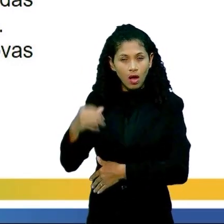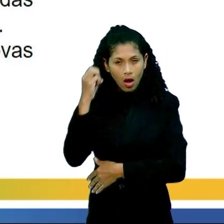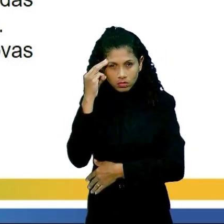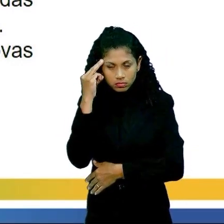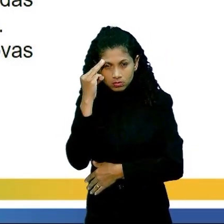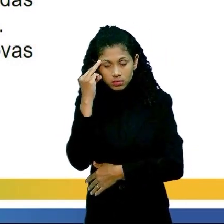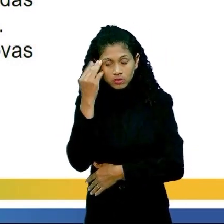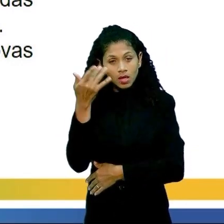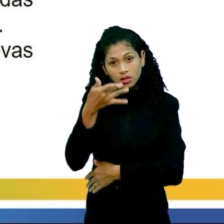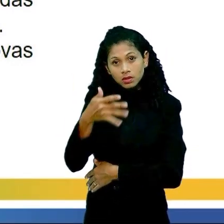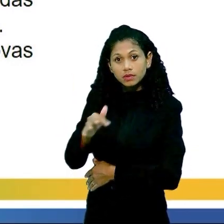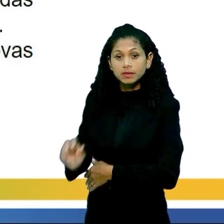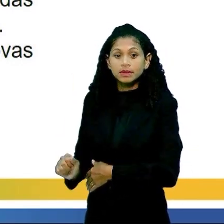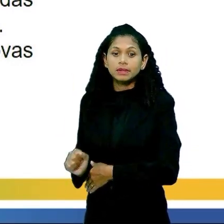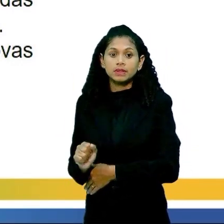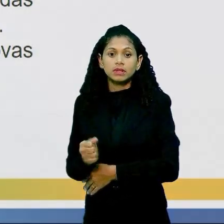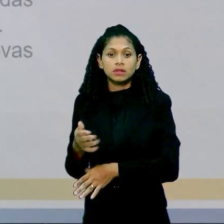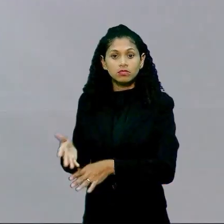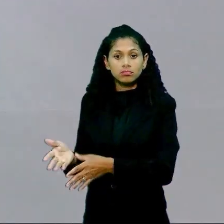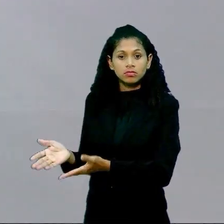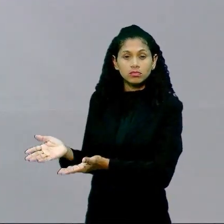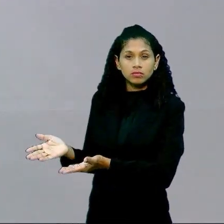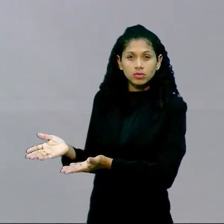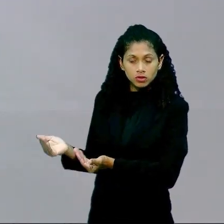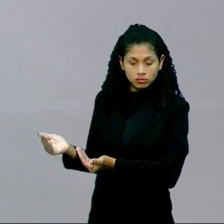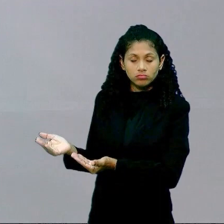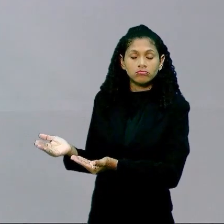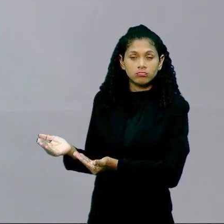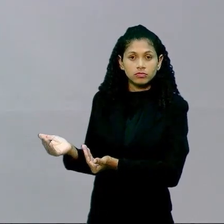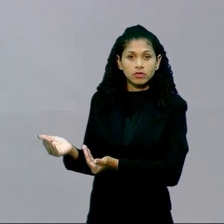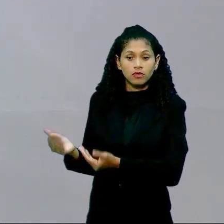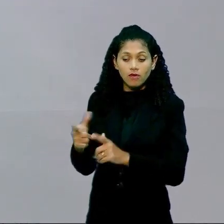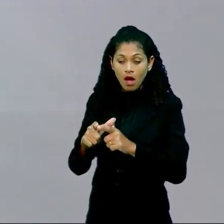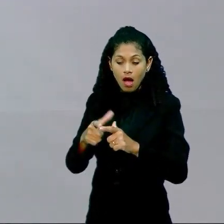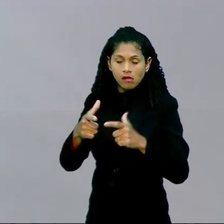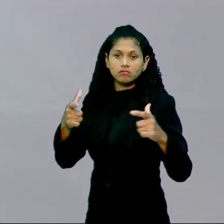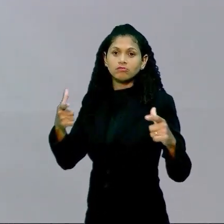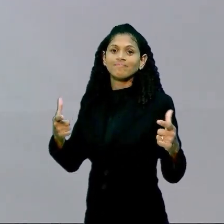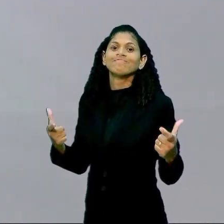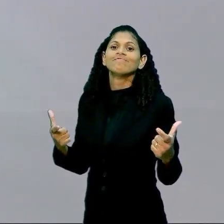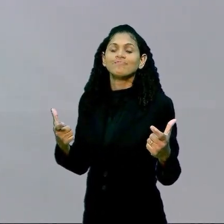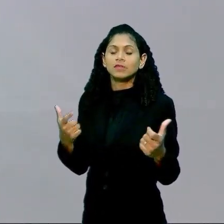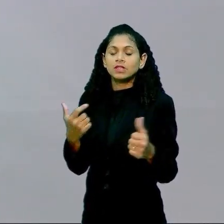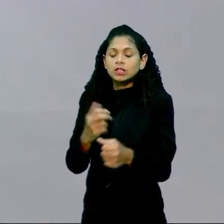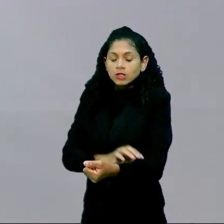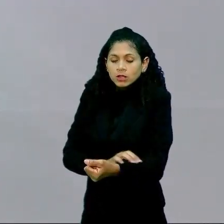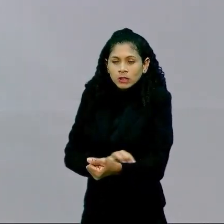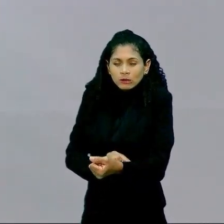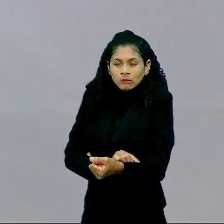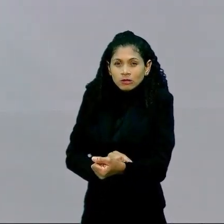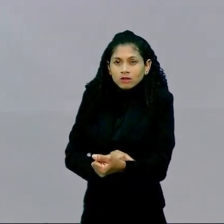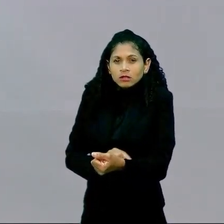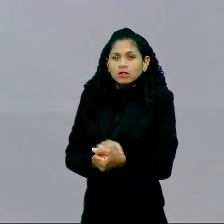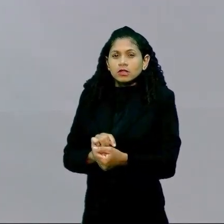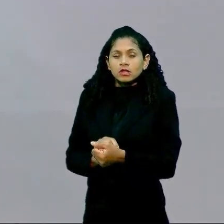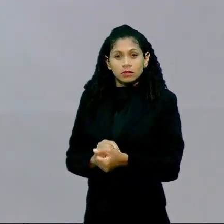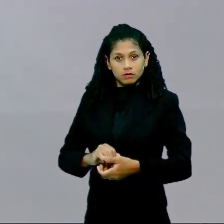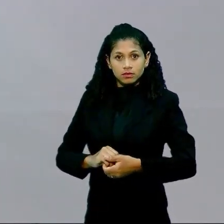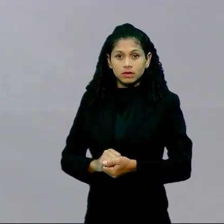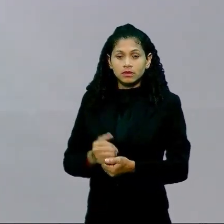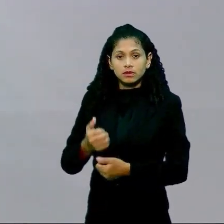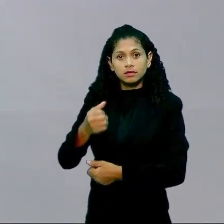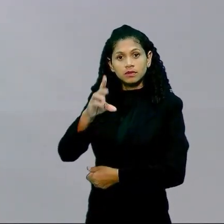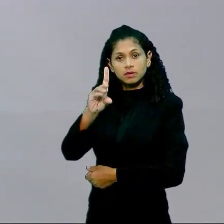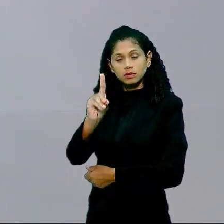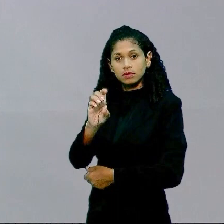das crianças e jovens, aumentando os casos de ansiedade e depressão. Mais uma questão que a gente não pode afirmar porque não tem essa informação no texto. Na nossa construção